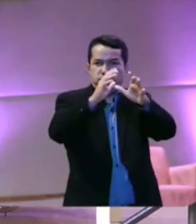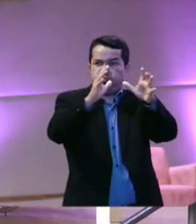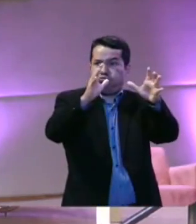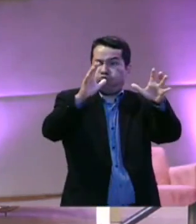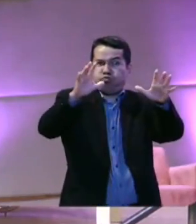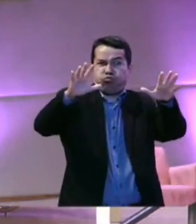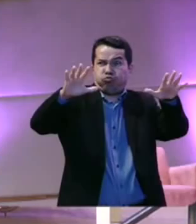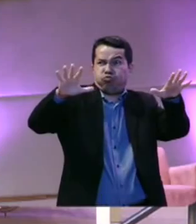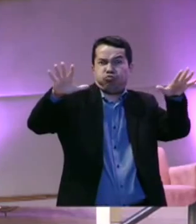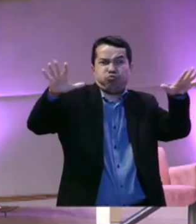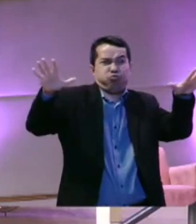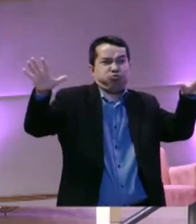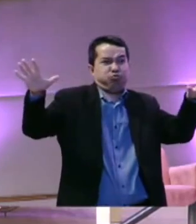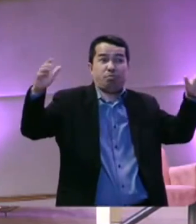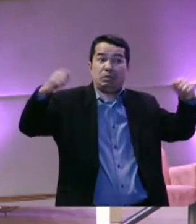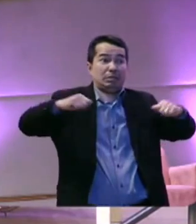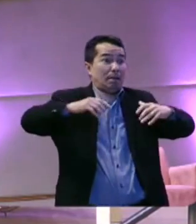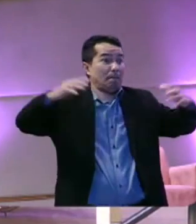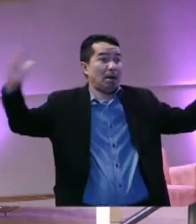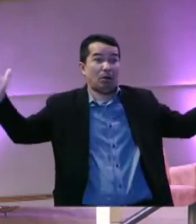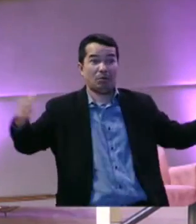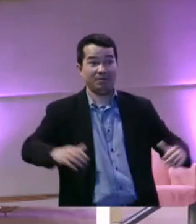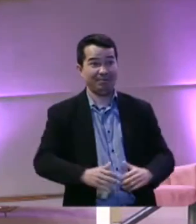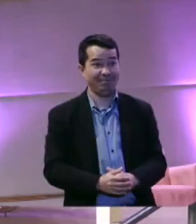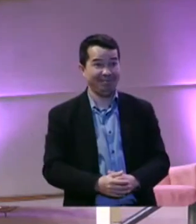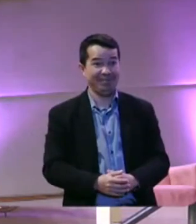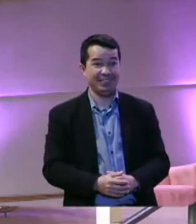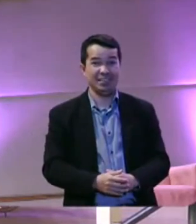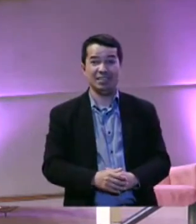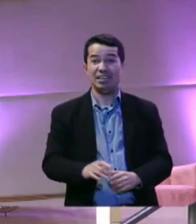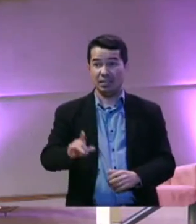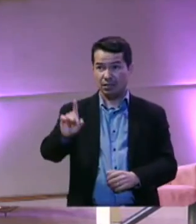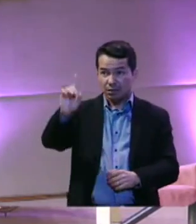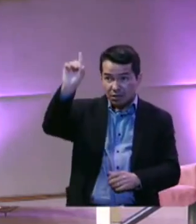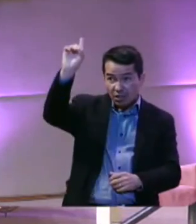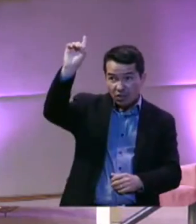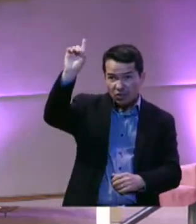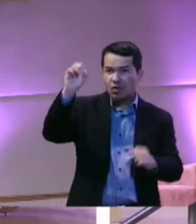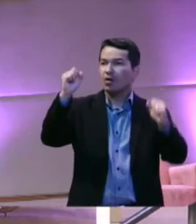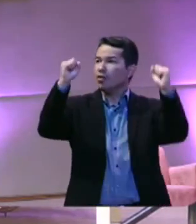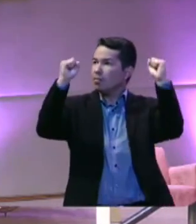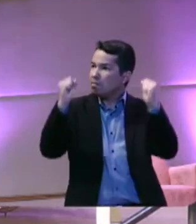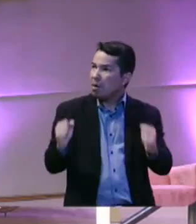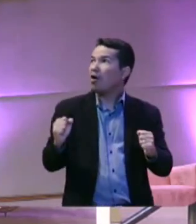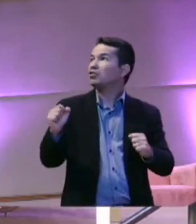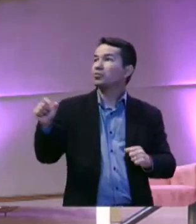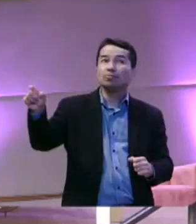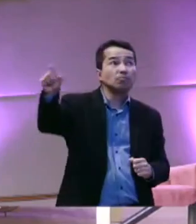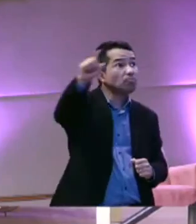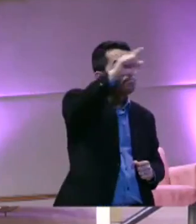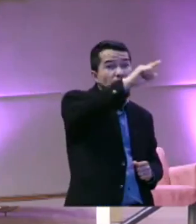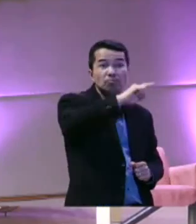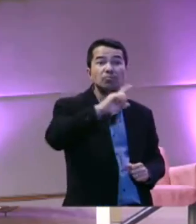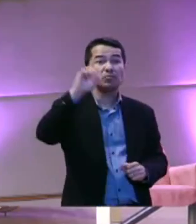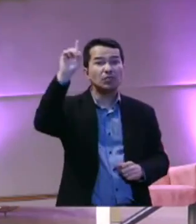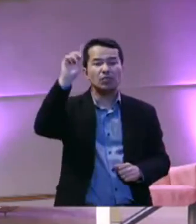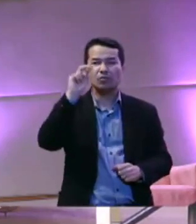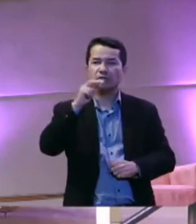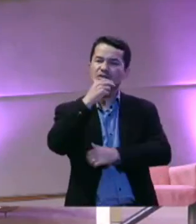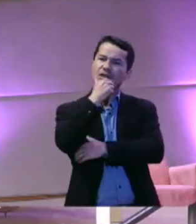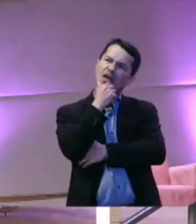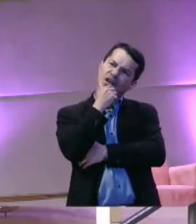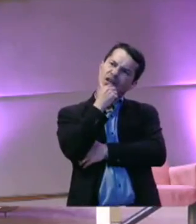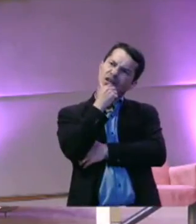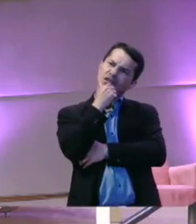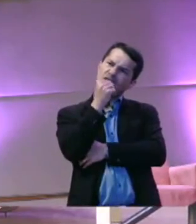nós. Ele pode pegar essa disposição e olhar para nós e dizer: eu quero